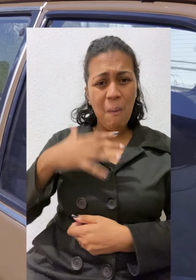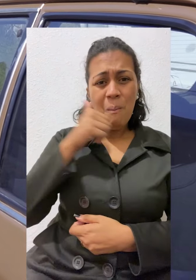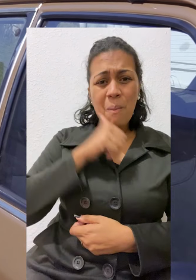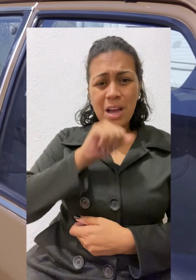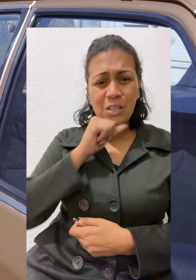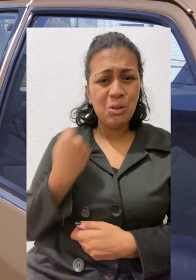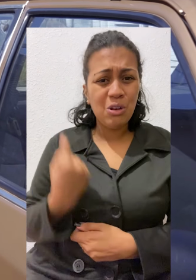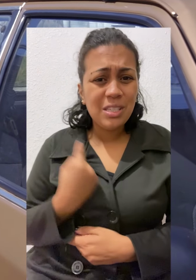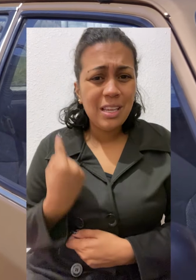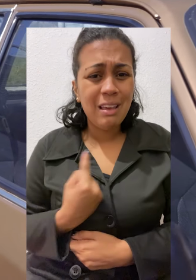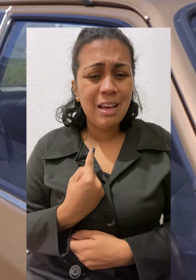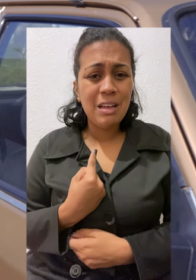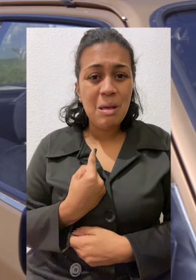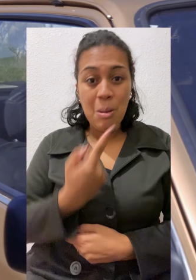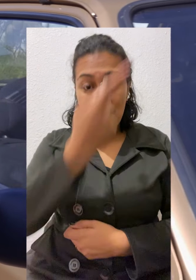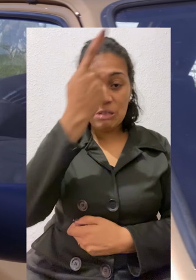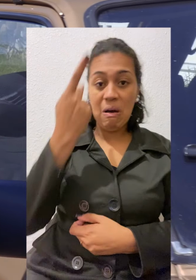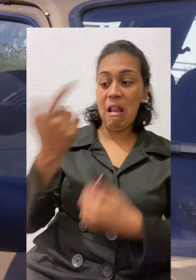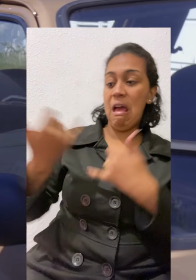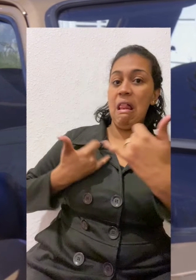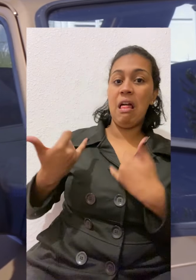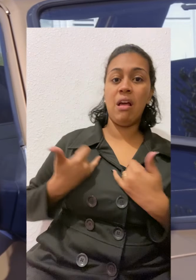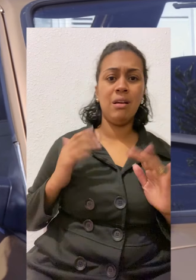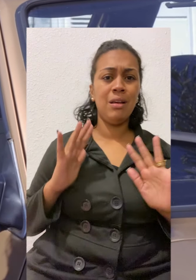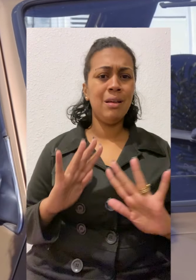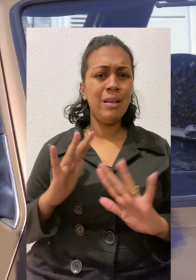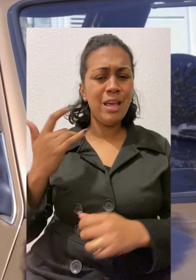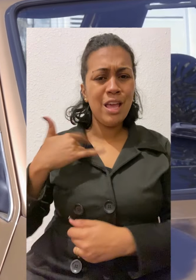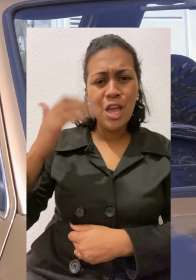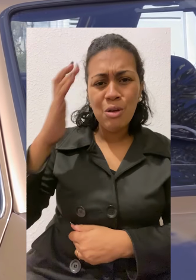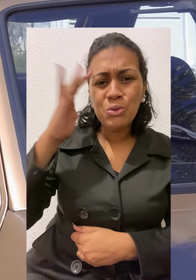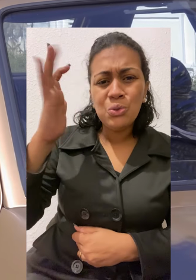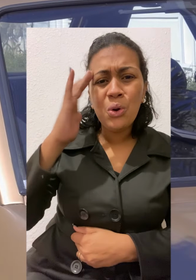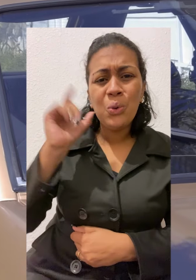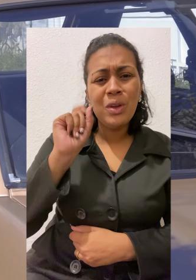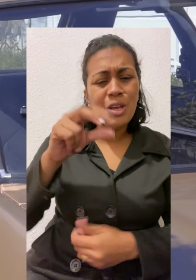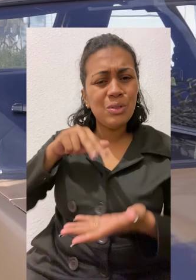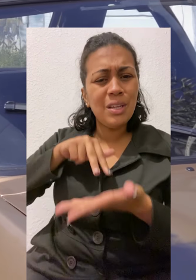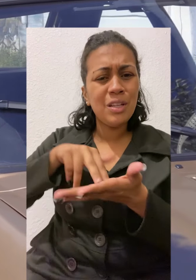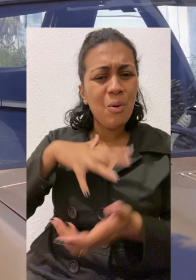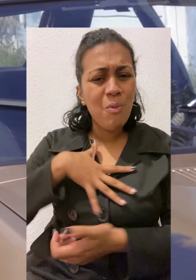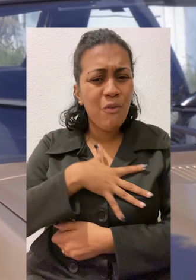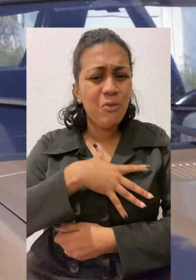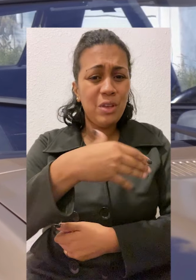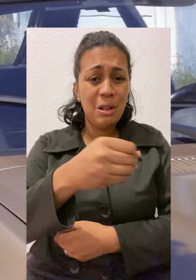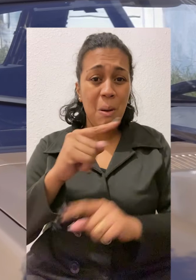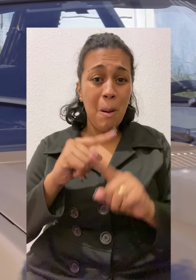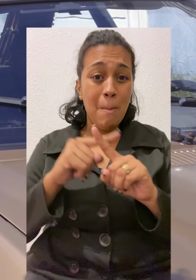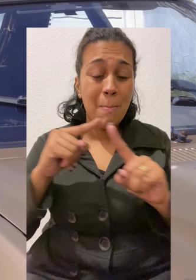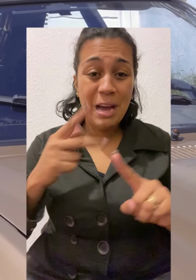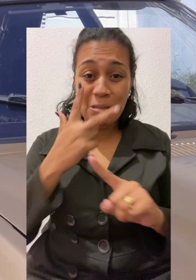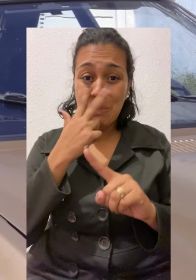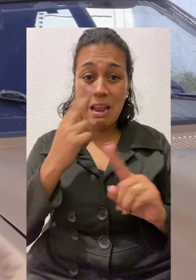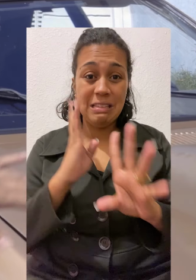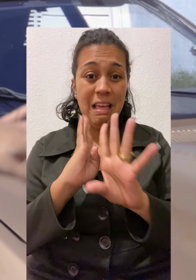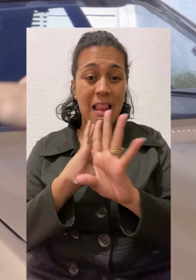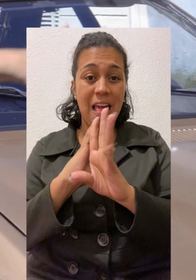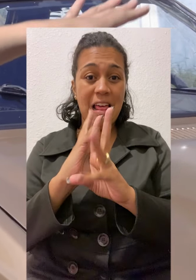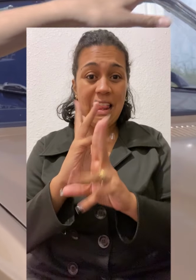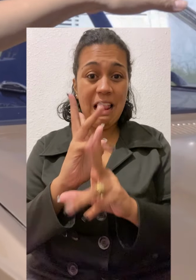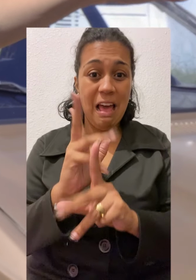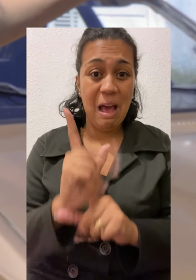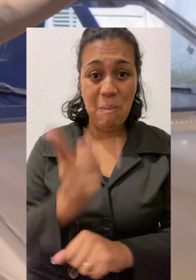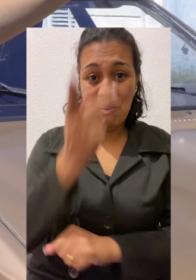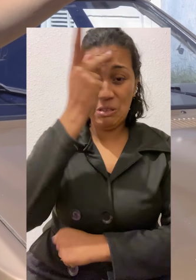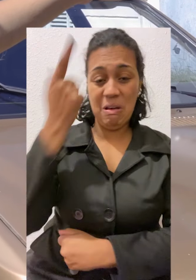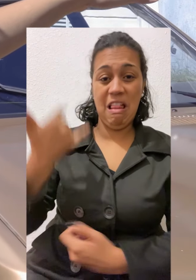solo, só vive lotado. Sonho em alimentar só a minha prole, mas a fila já corta